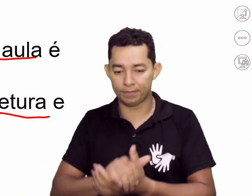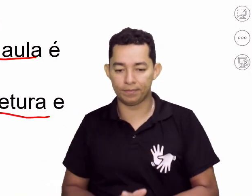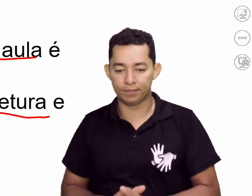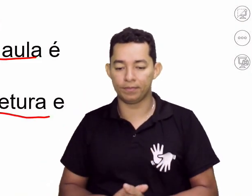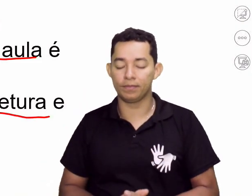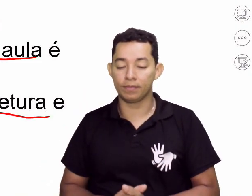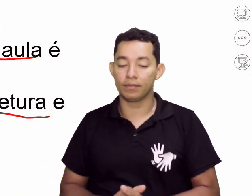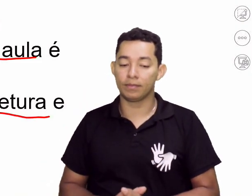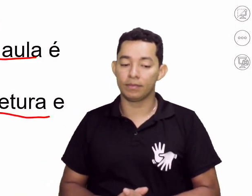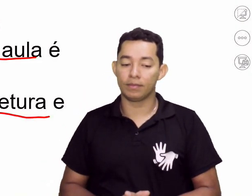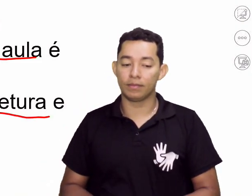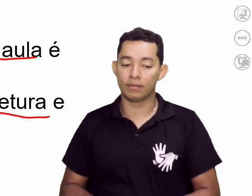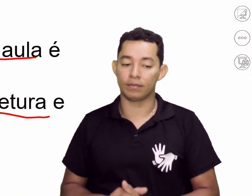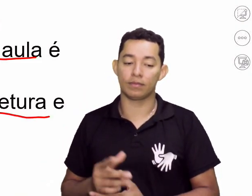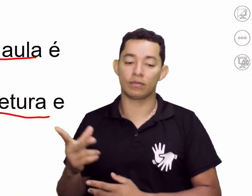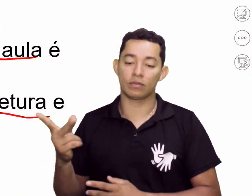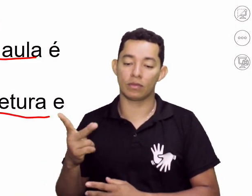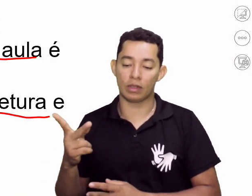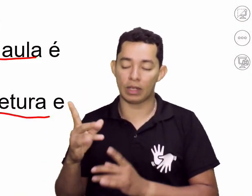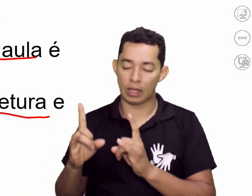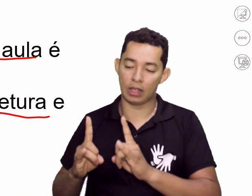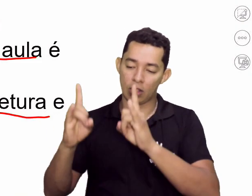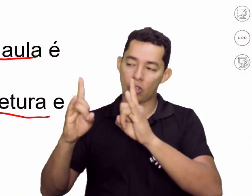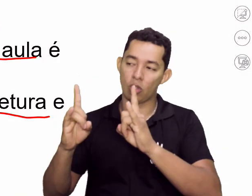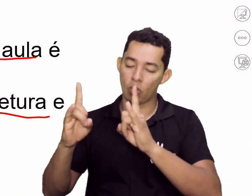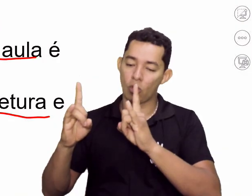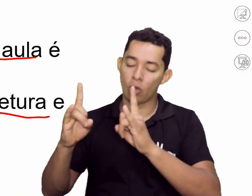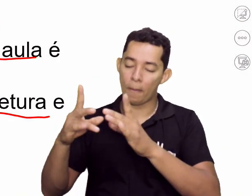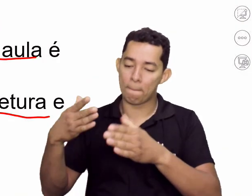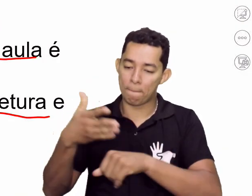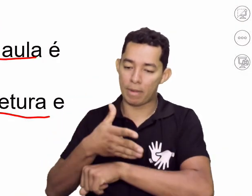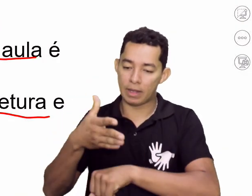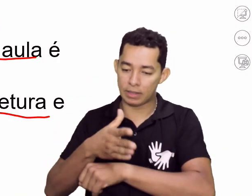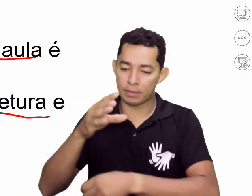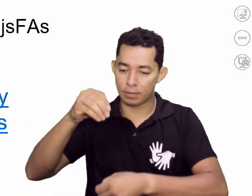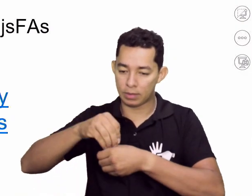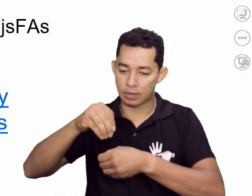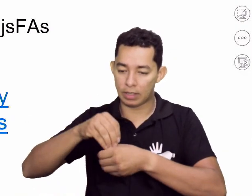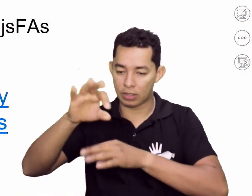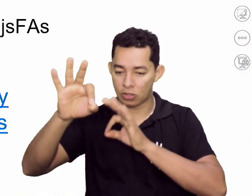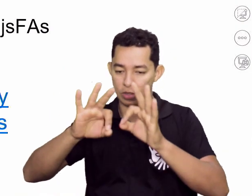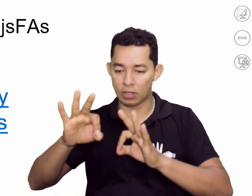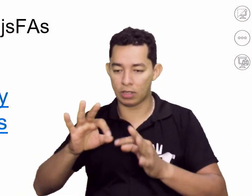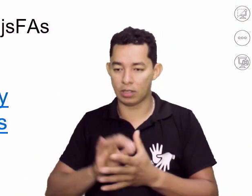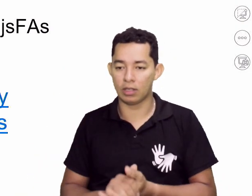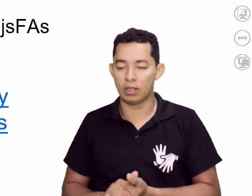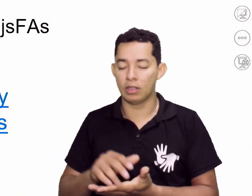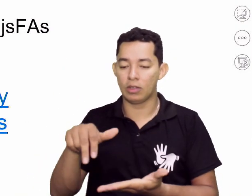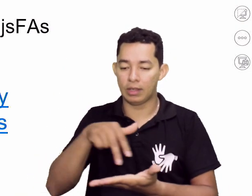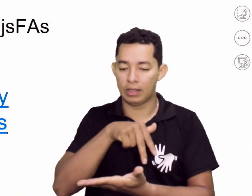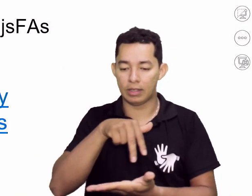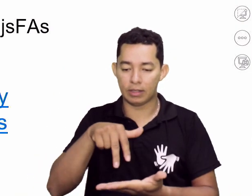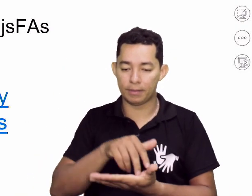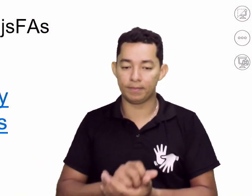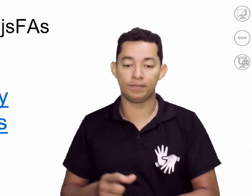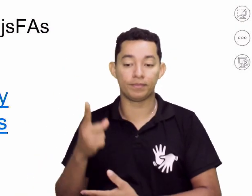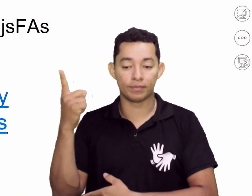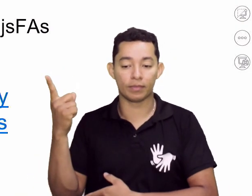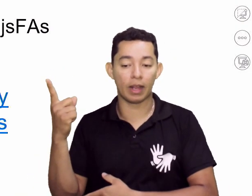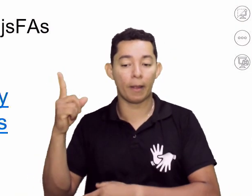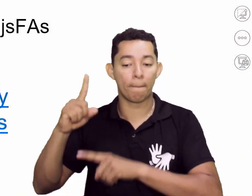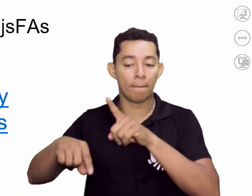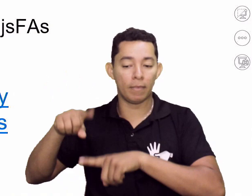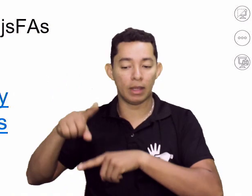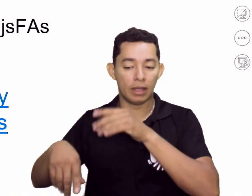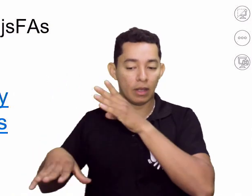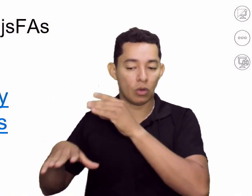a gravidade se tornam parte essencial da coreografia. No nosso material complementar, né, nós